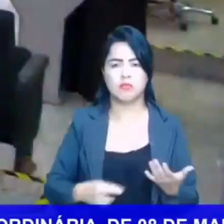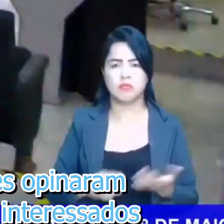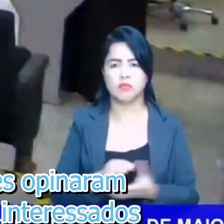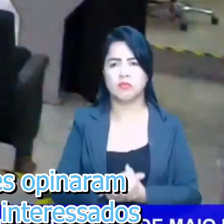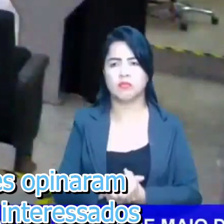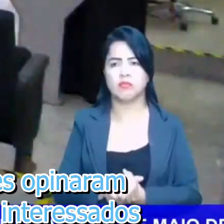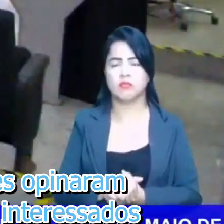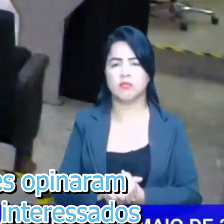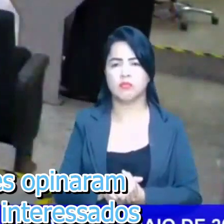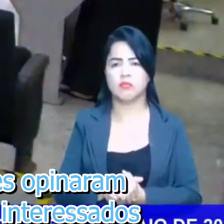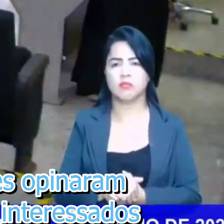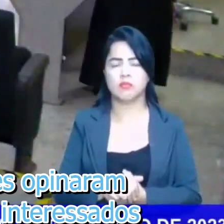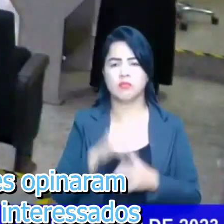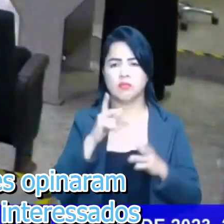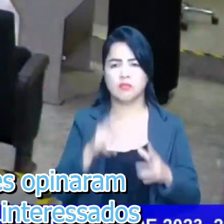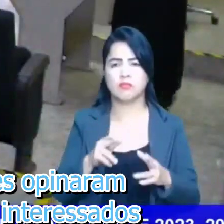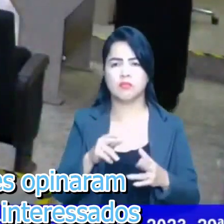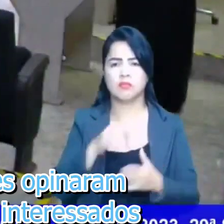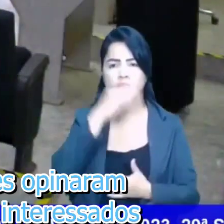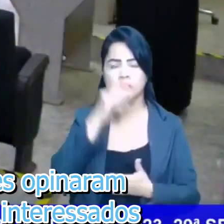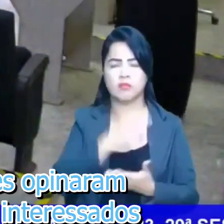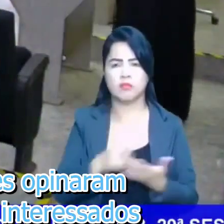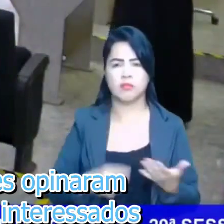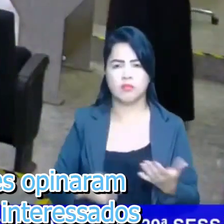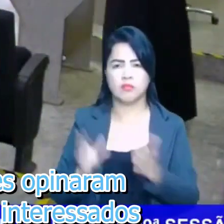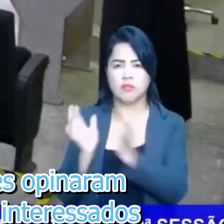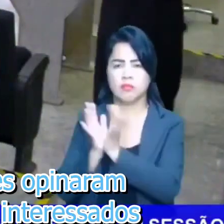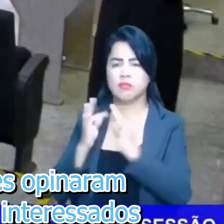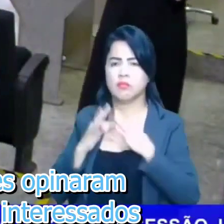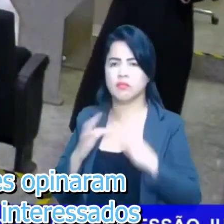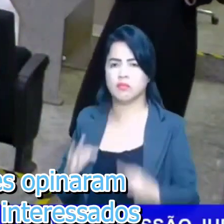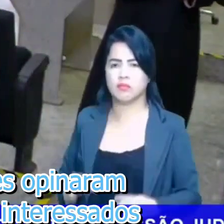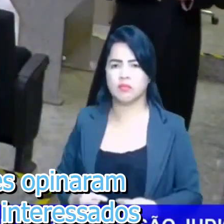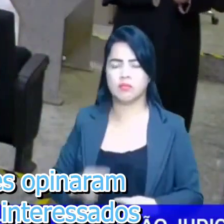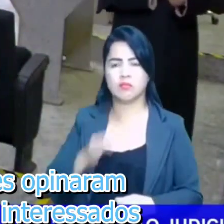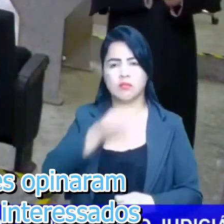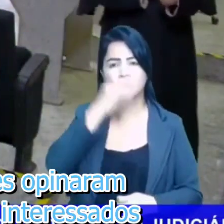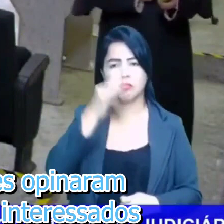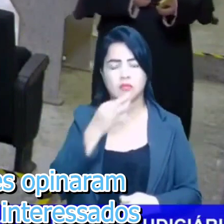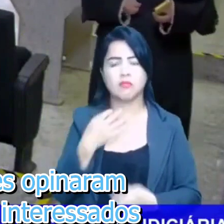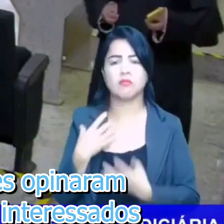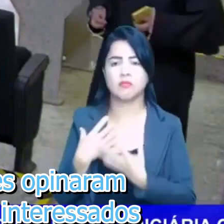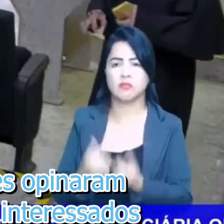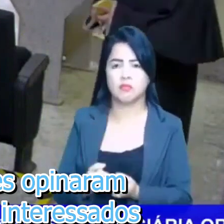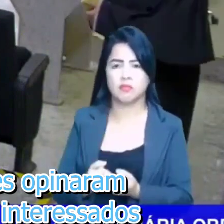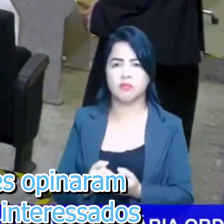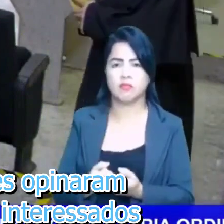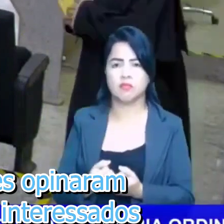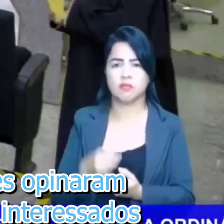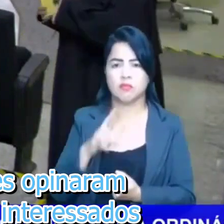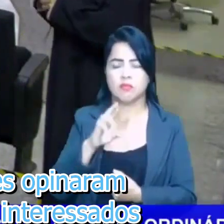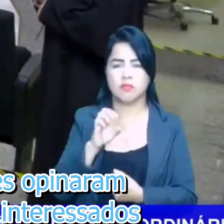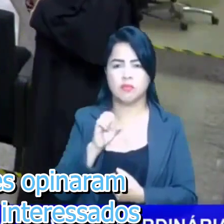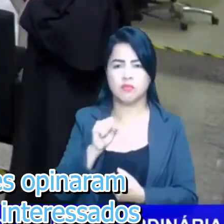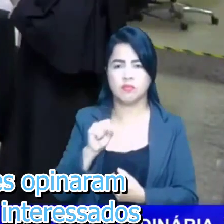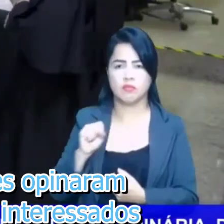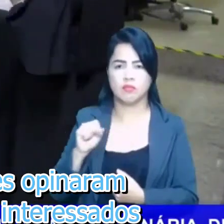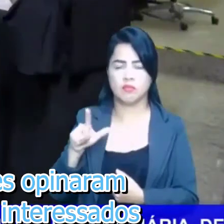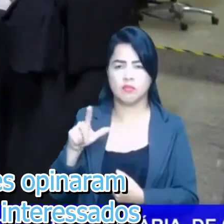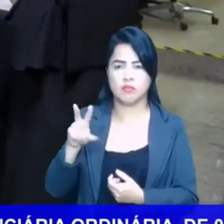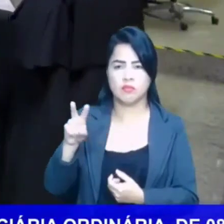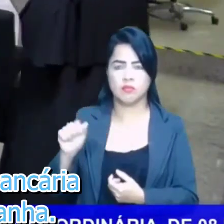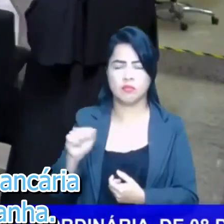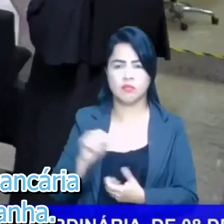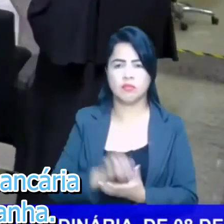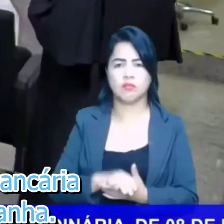doutor Pablo. Imagem dos primeiros assentos do lado direito do plenário, com a palavra do doutor pela aprovação Paola. Com ressalva das contas na tribuna de do lado direito,